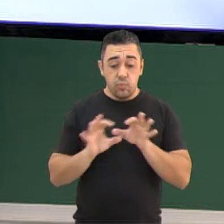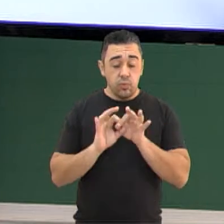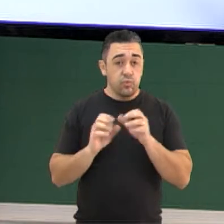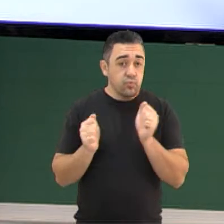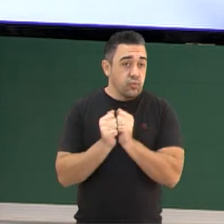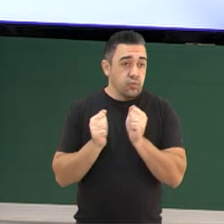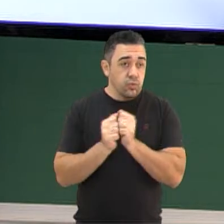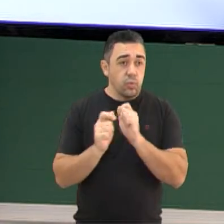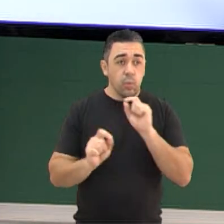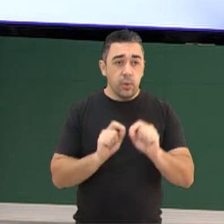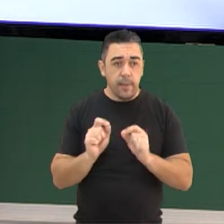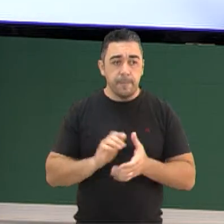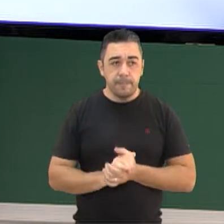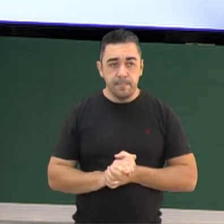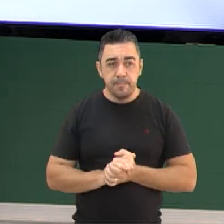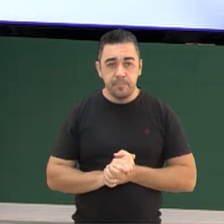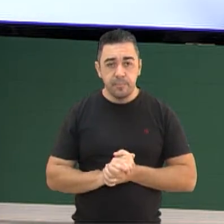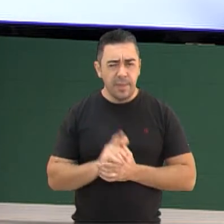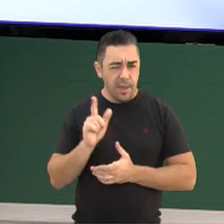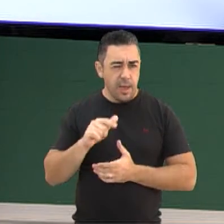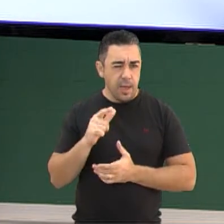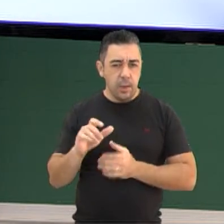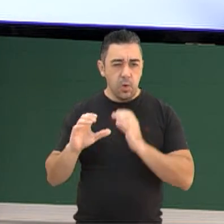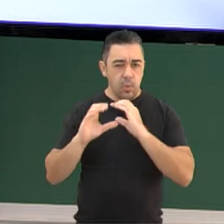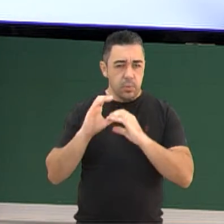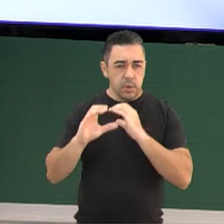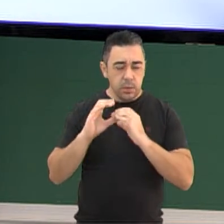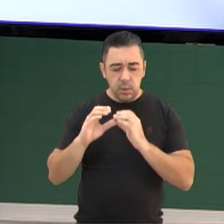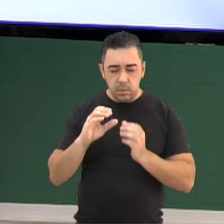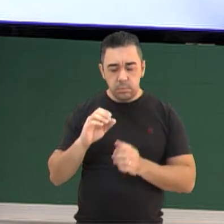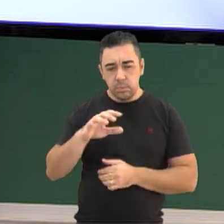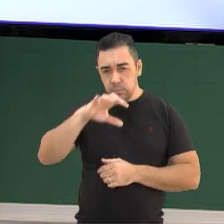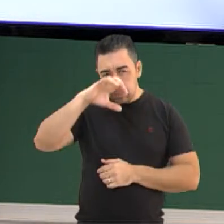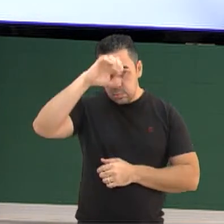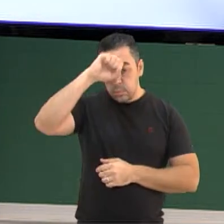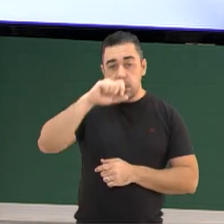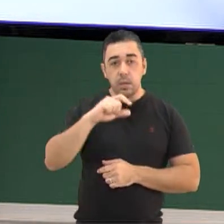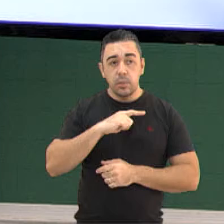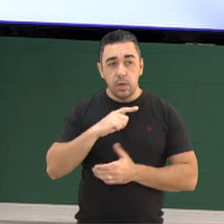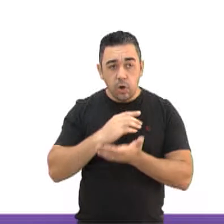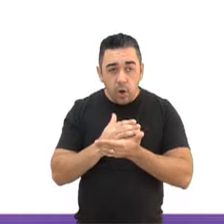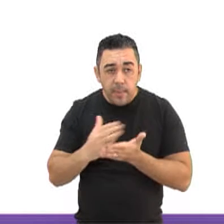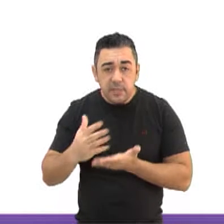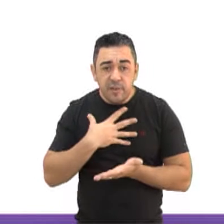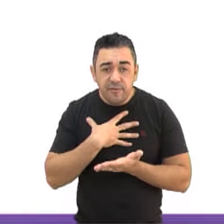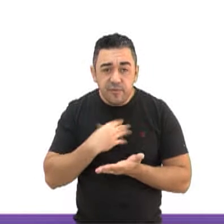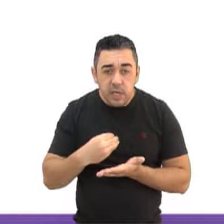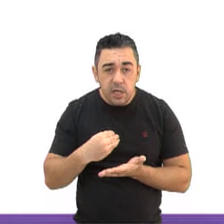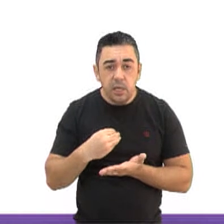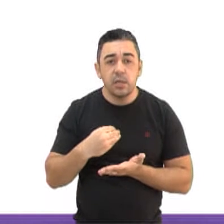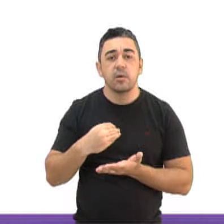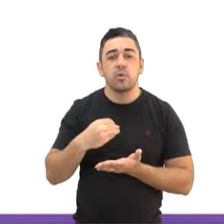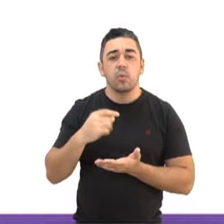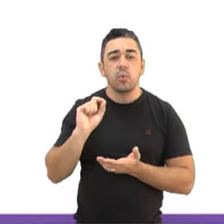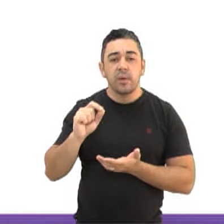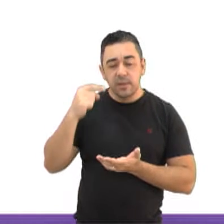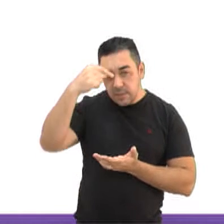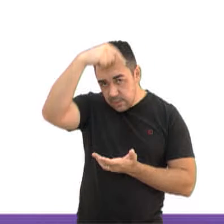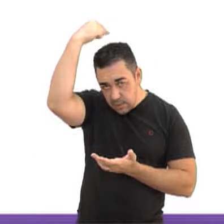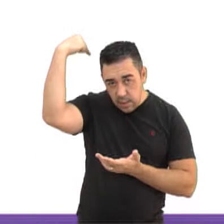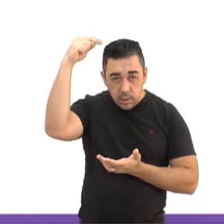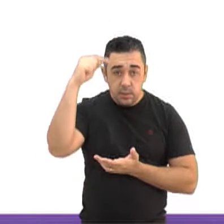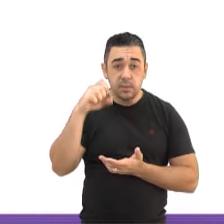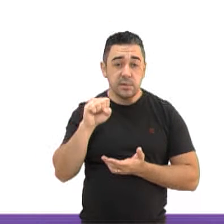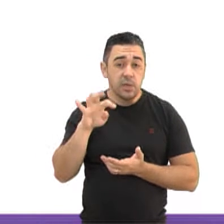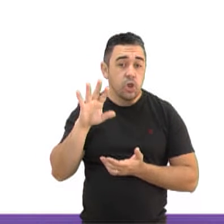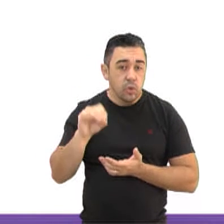dele. É um canal de comunicação. E ele se torna, então, um filho de santo. E o filho de santo passa por esse ritual,